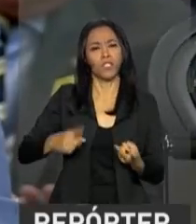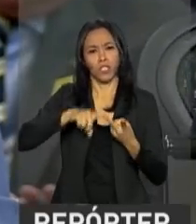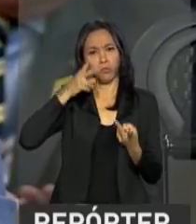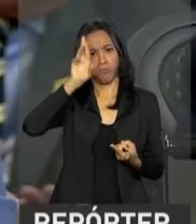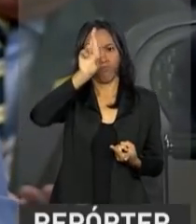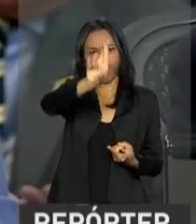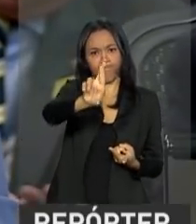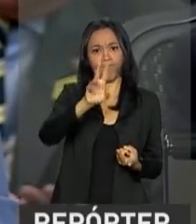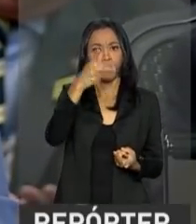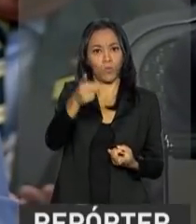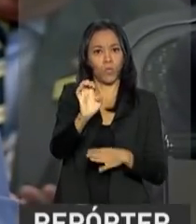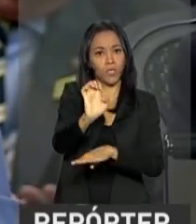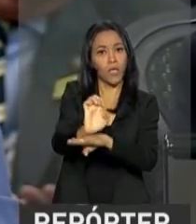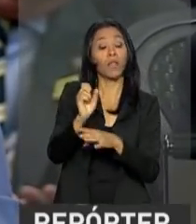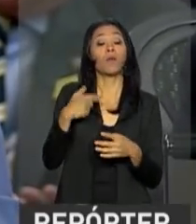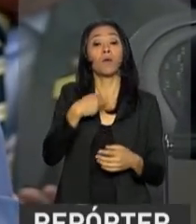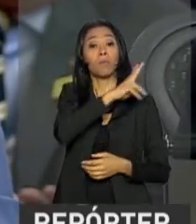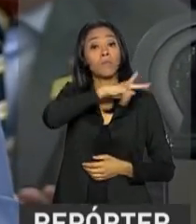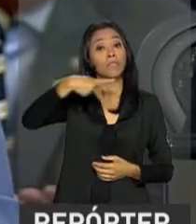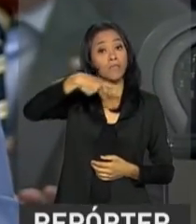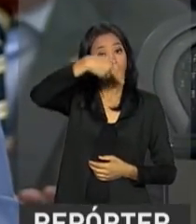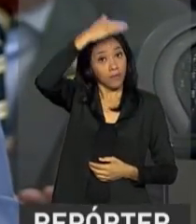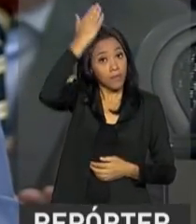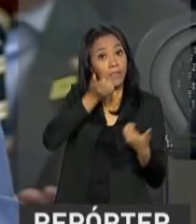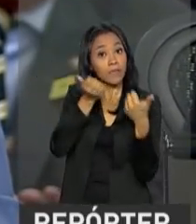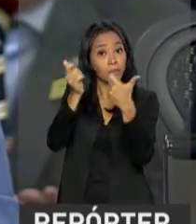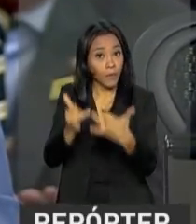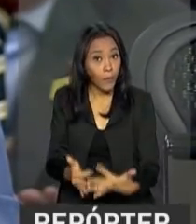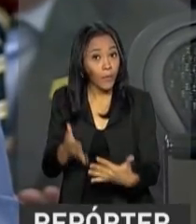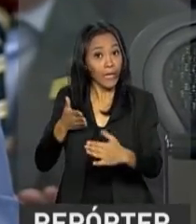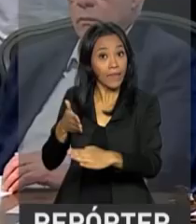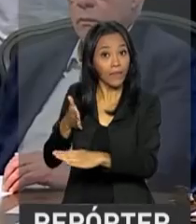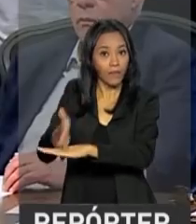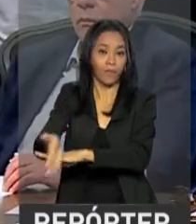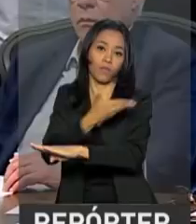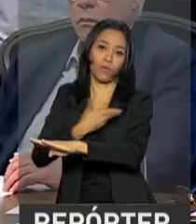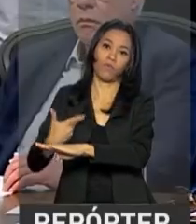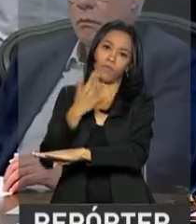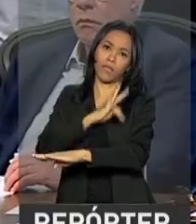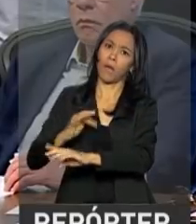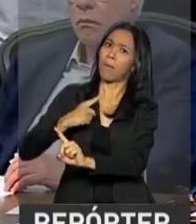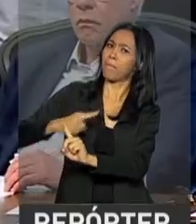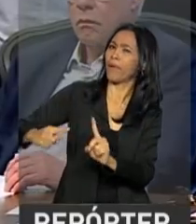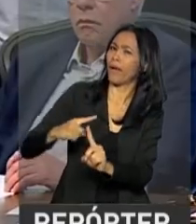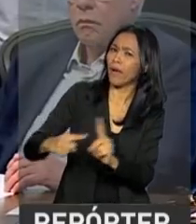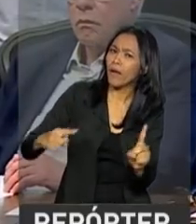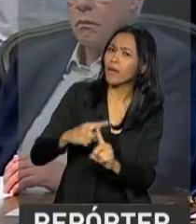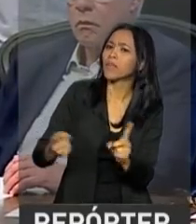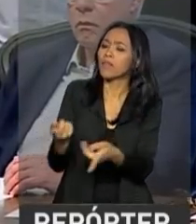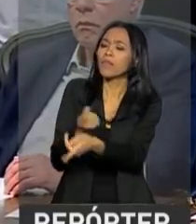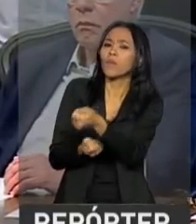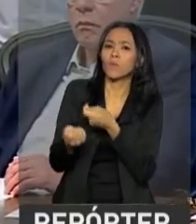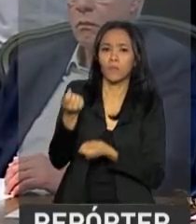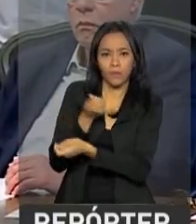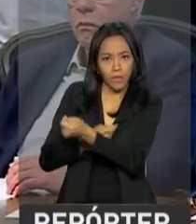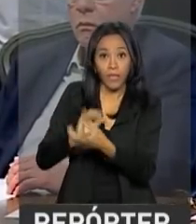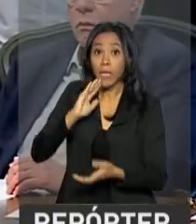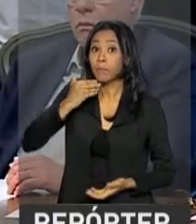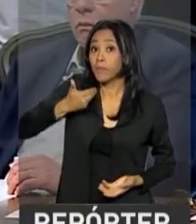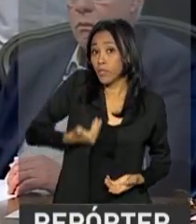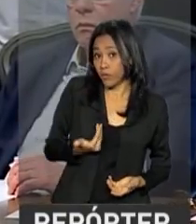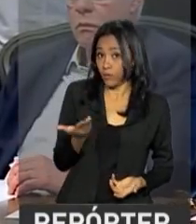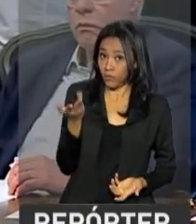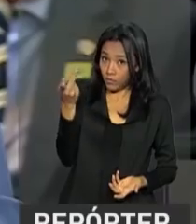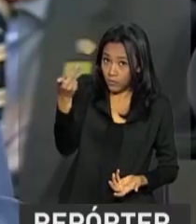presidente michel temer explicou que a intervenção federal é parcial feita de forma negociada e a pedido de autoridades